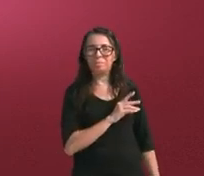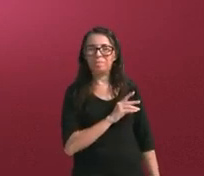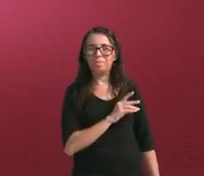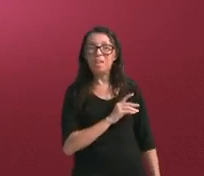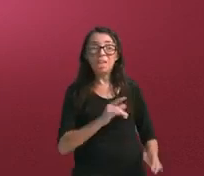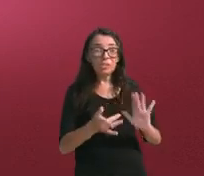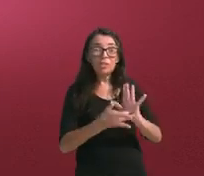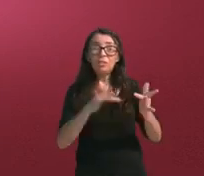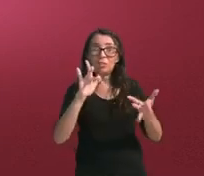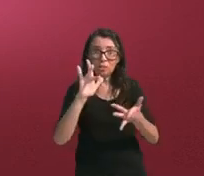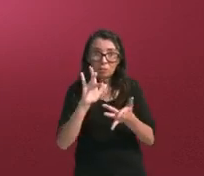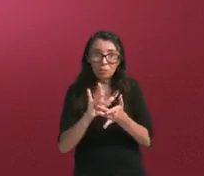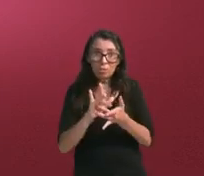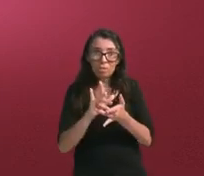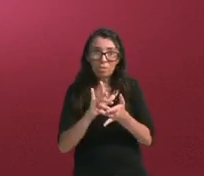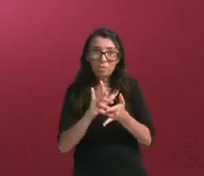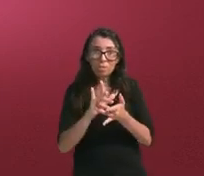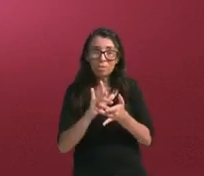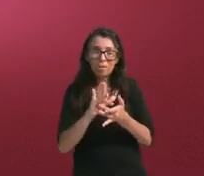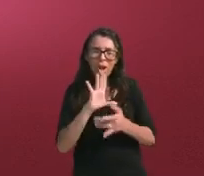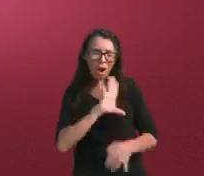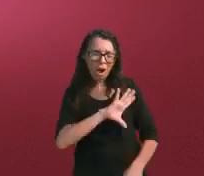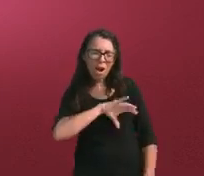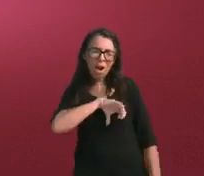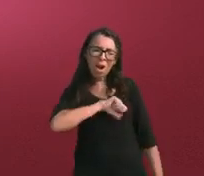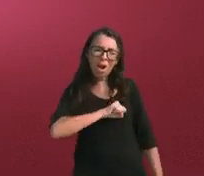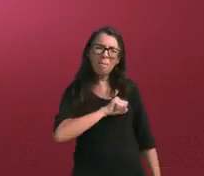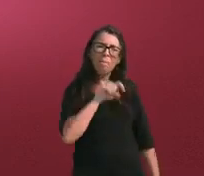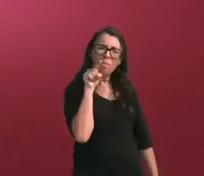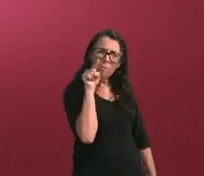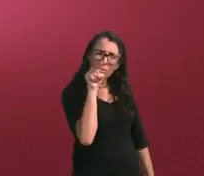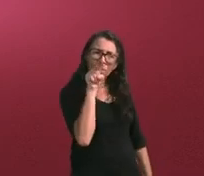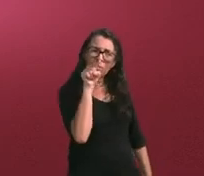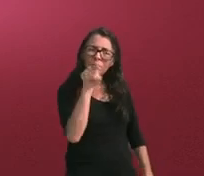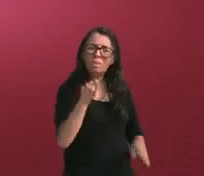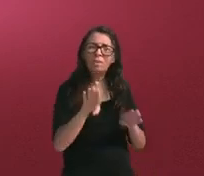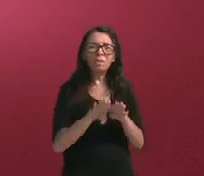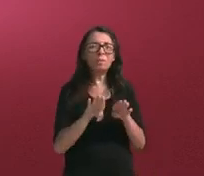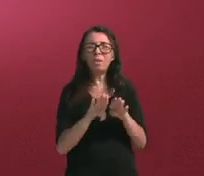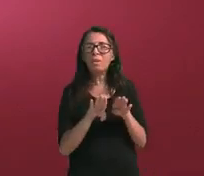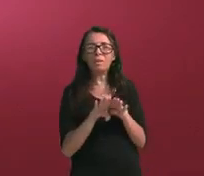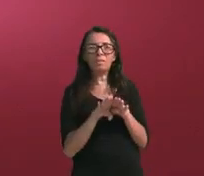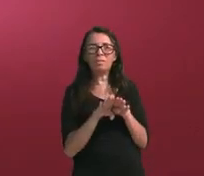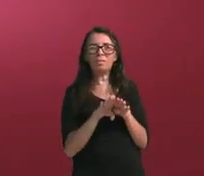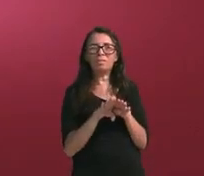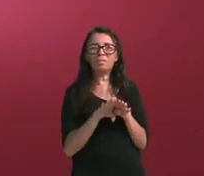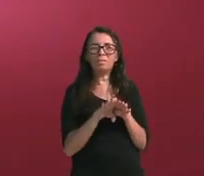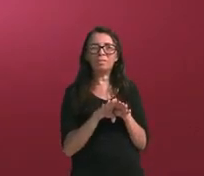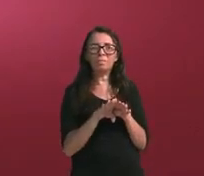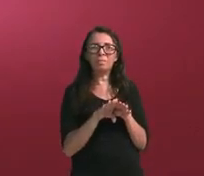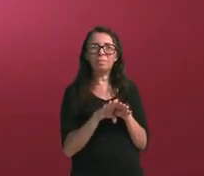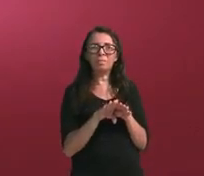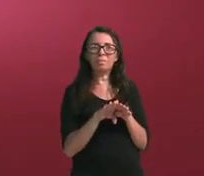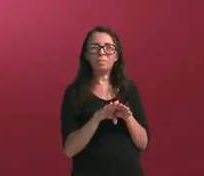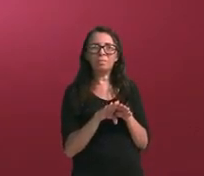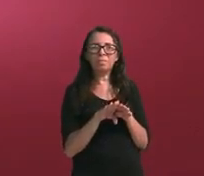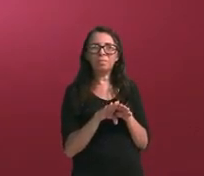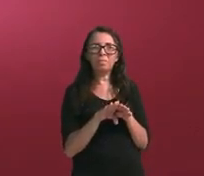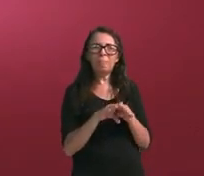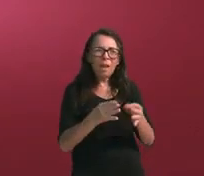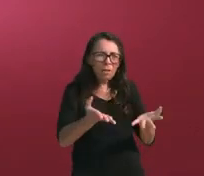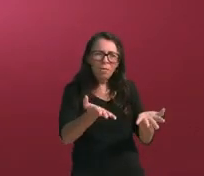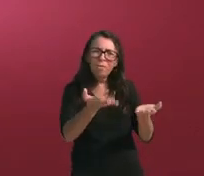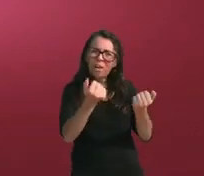mundo e pregai o Evangelho a toda a criatura. Aquela que crê e for batizado será salvo. Nós, como discípulos,